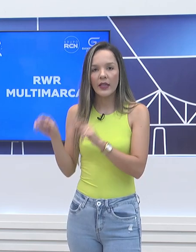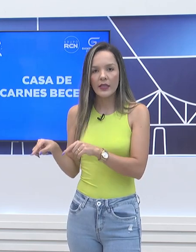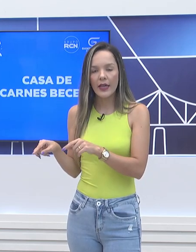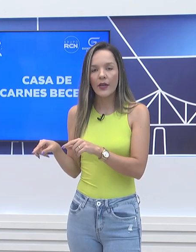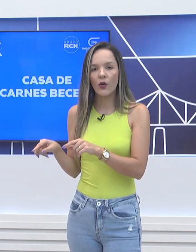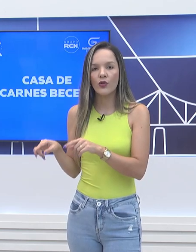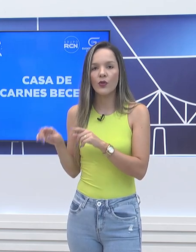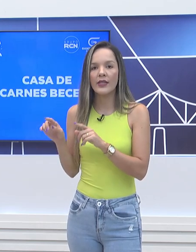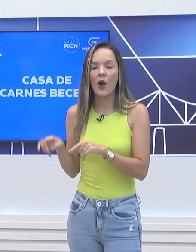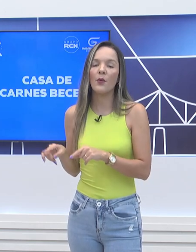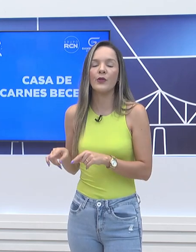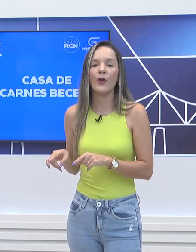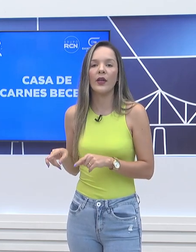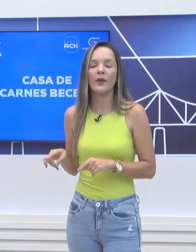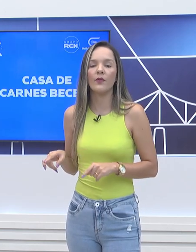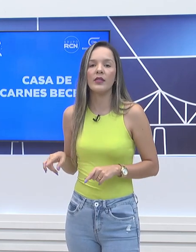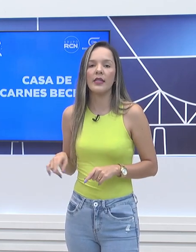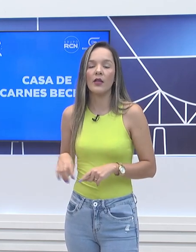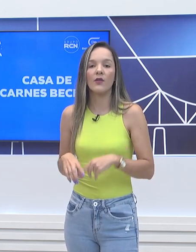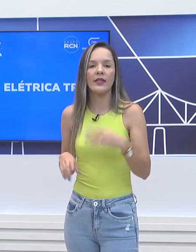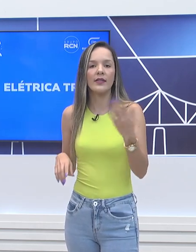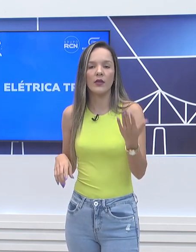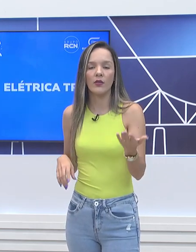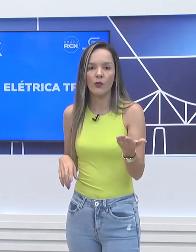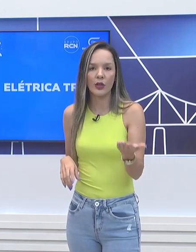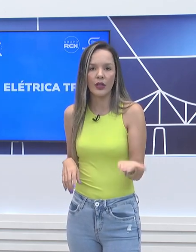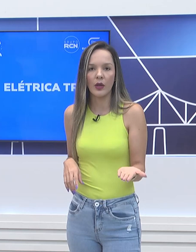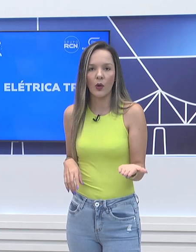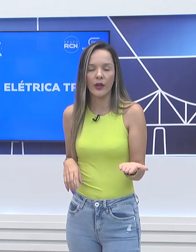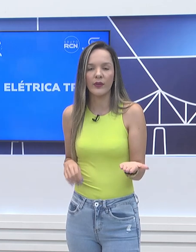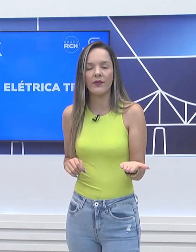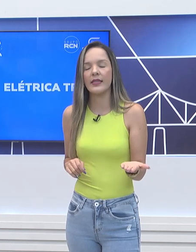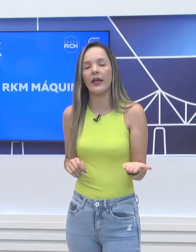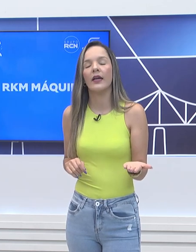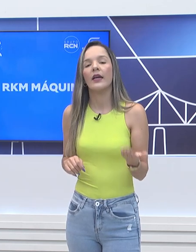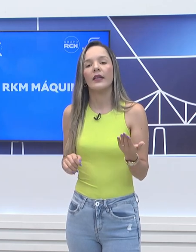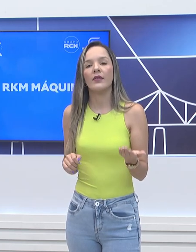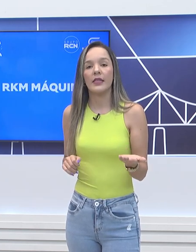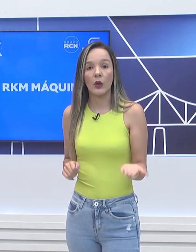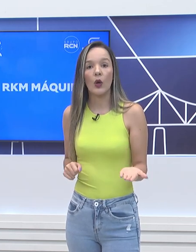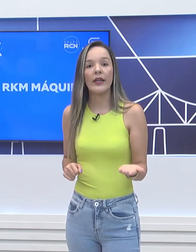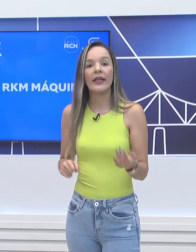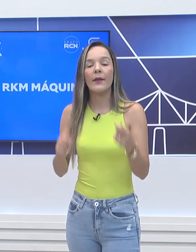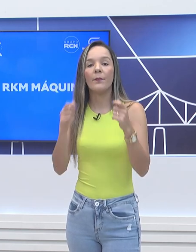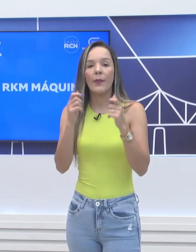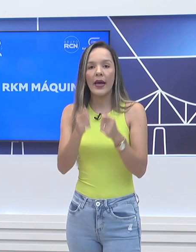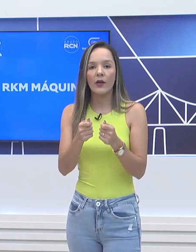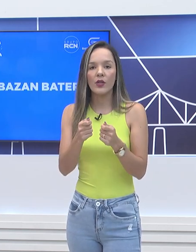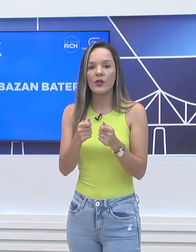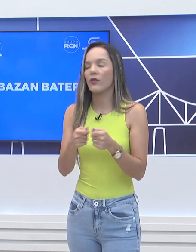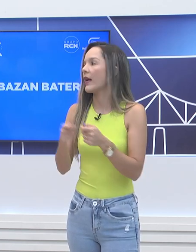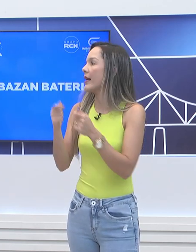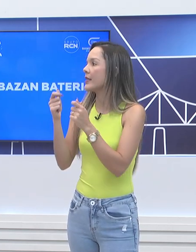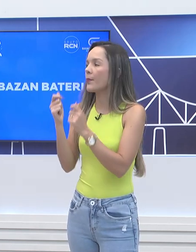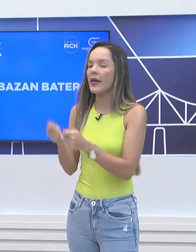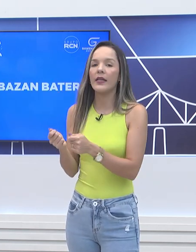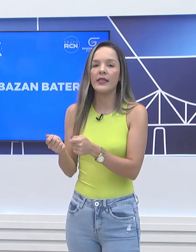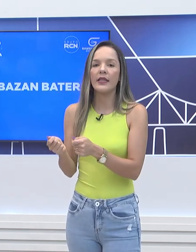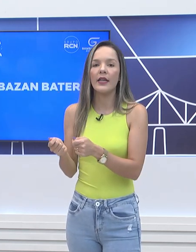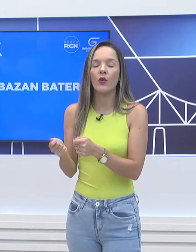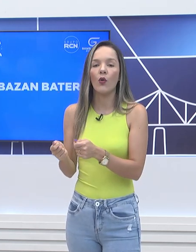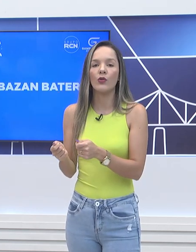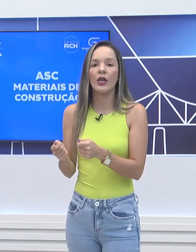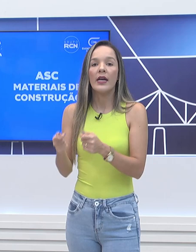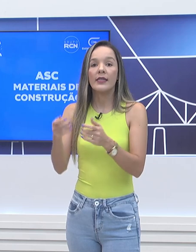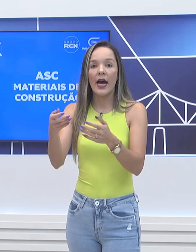empresas estão nesse QR Code que o Israel mostrou aqui pra vocês. Boa. Então vocês que estão chegando agora no TVC agora, né? Uhum. Pega o seu celular, espelha